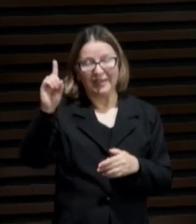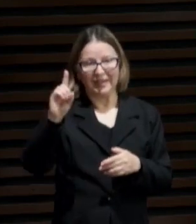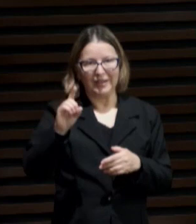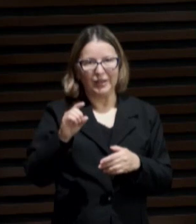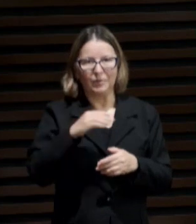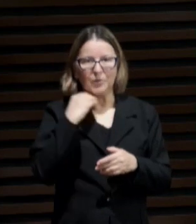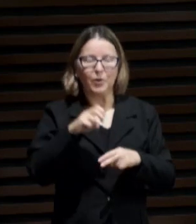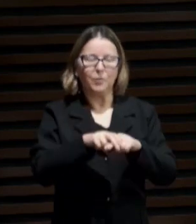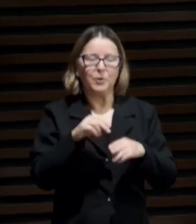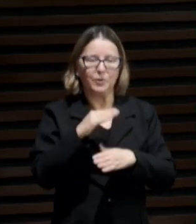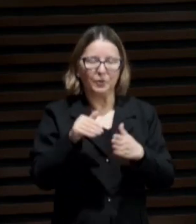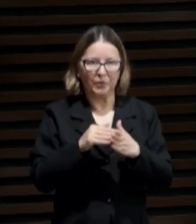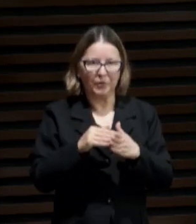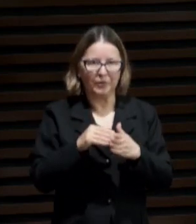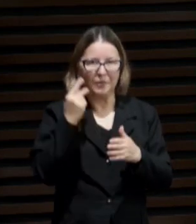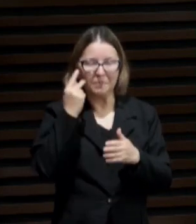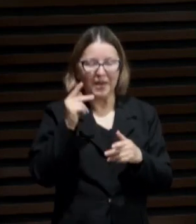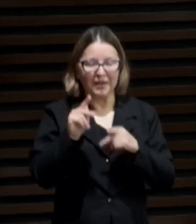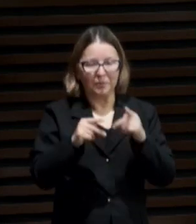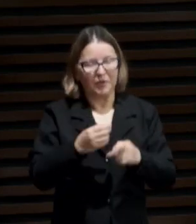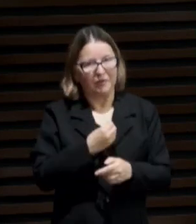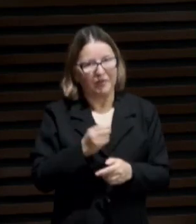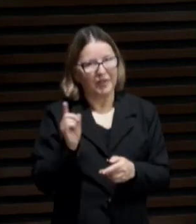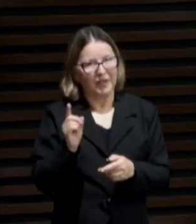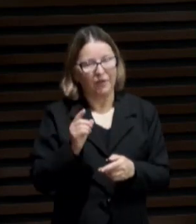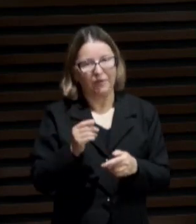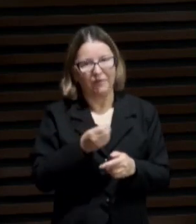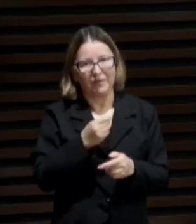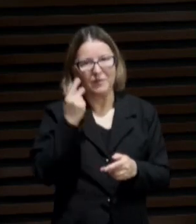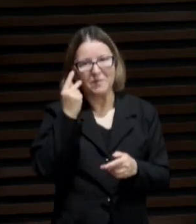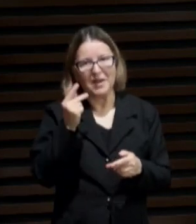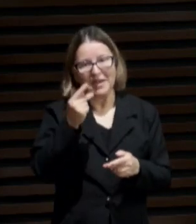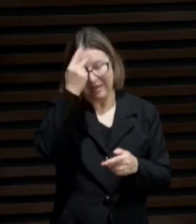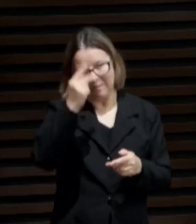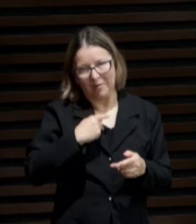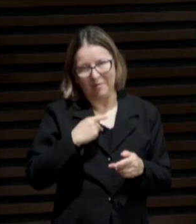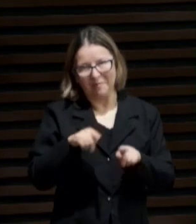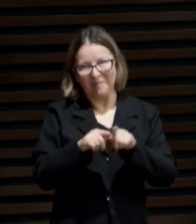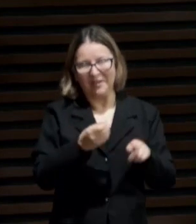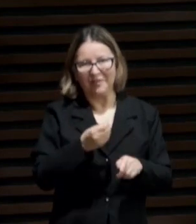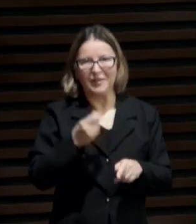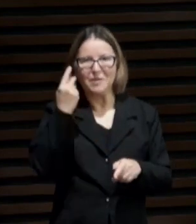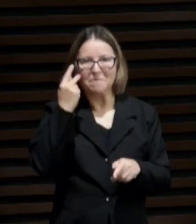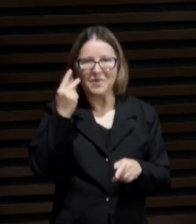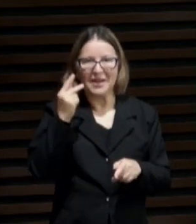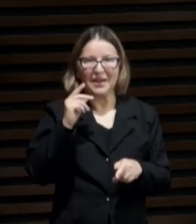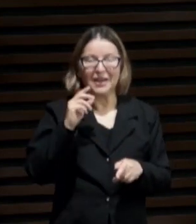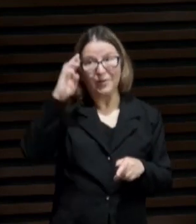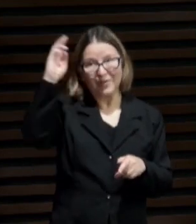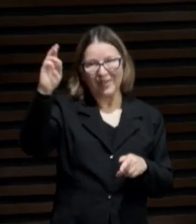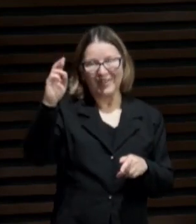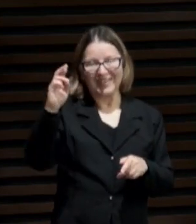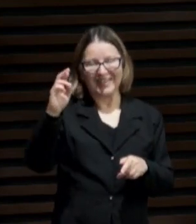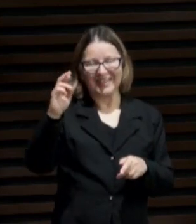mais para si mesmos, mas para aquele que por eles morreu e ressuscitou. E quando eu paro de